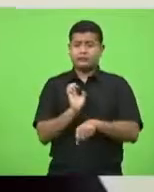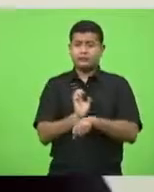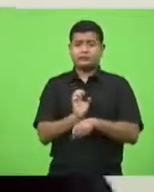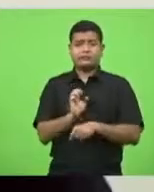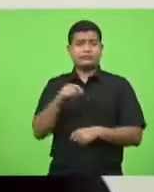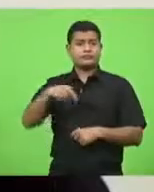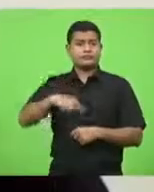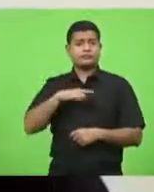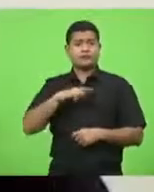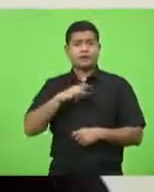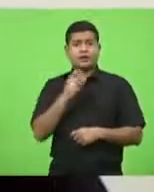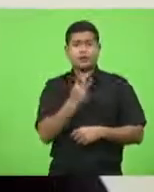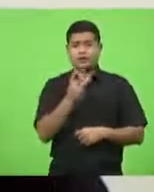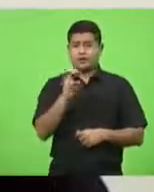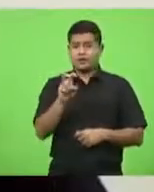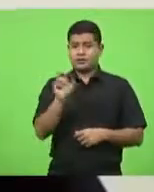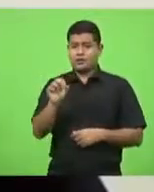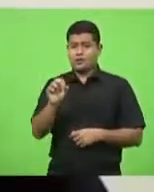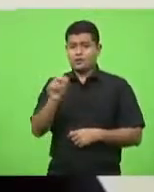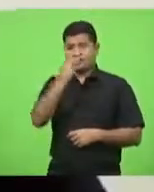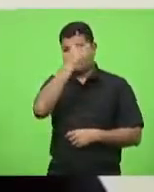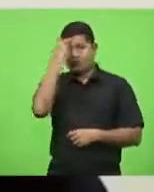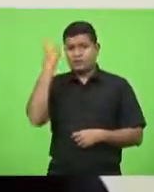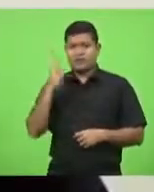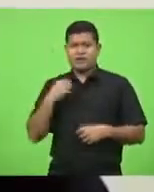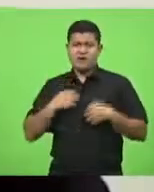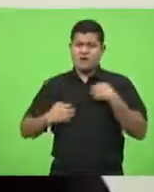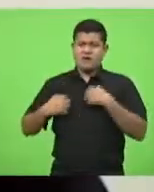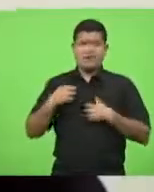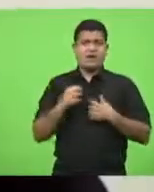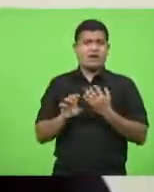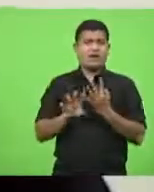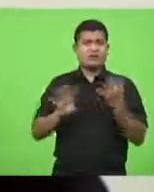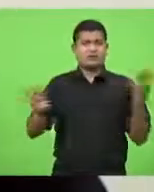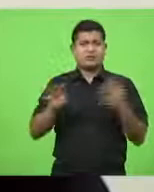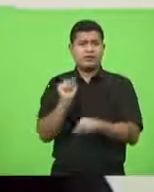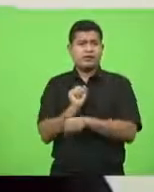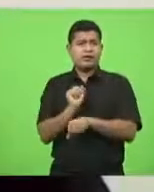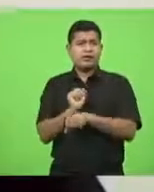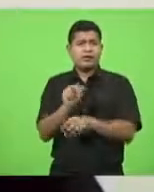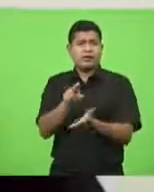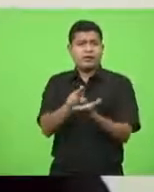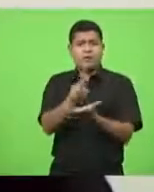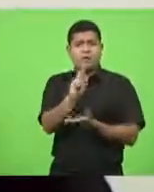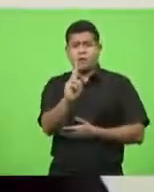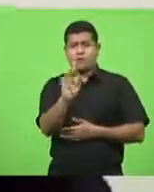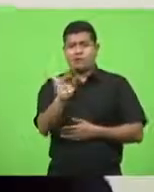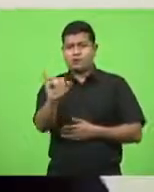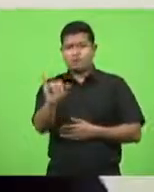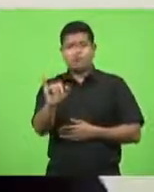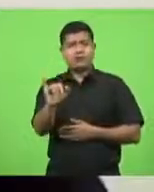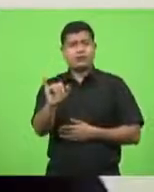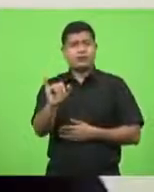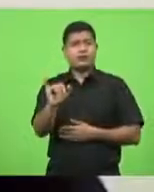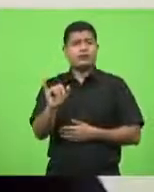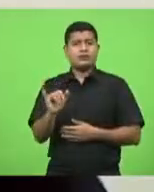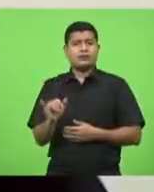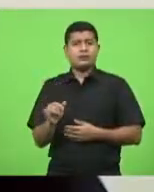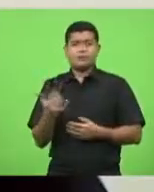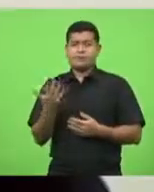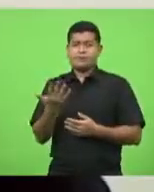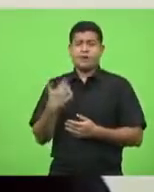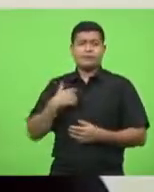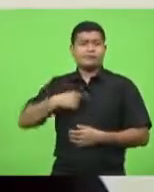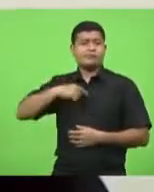350 pessoas agonizando na fila à espera de um leito de UTI sem prazo para